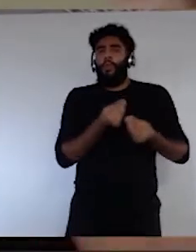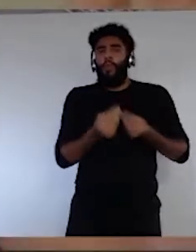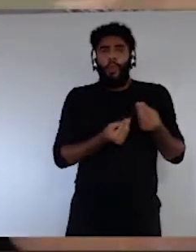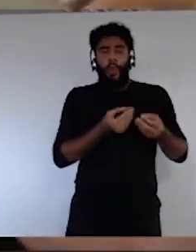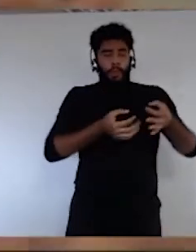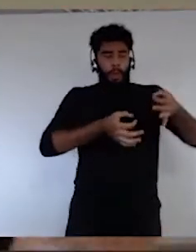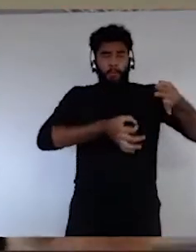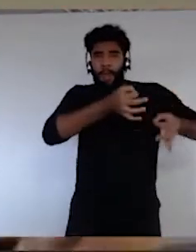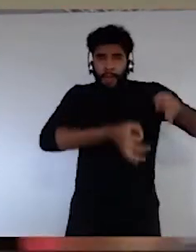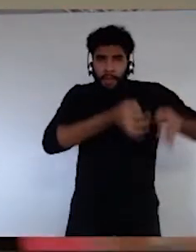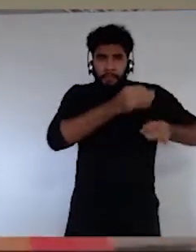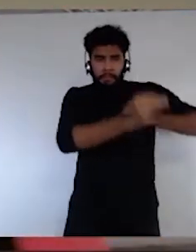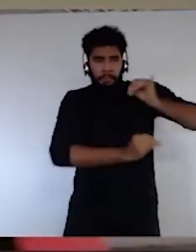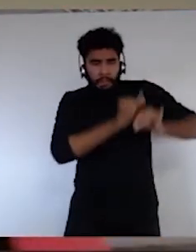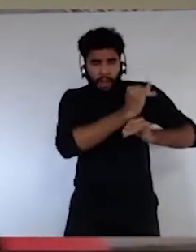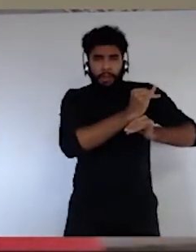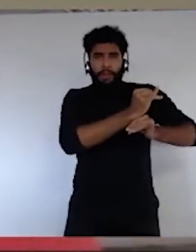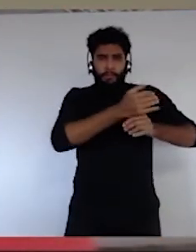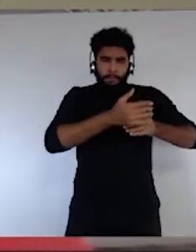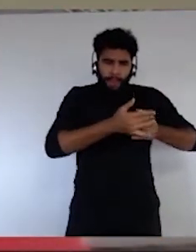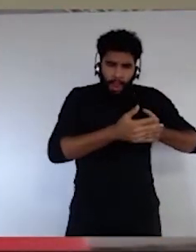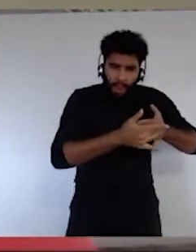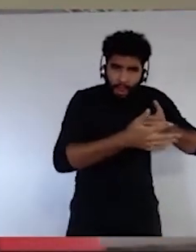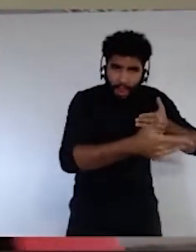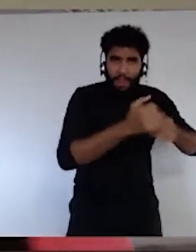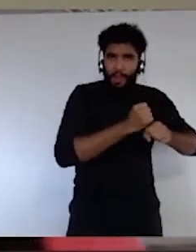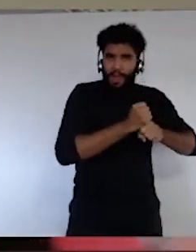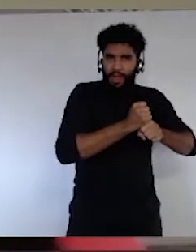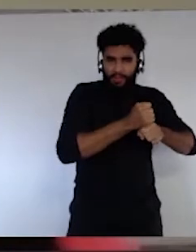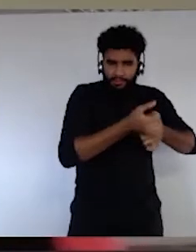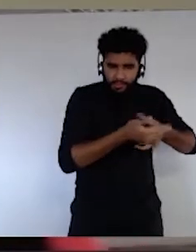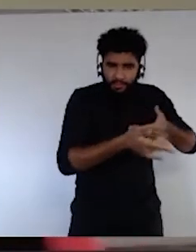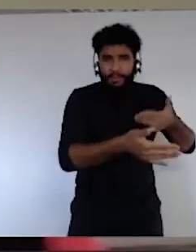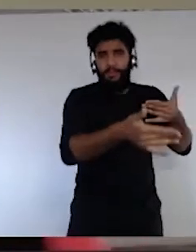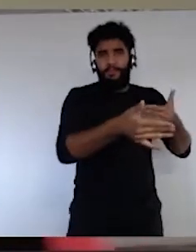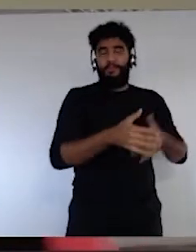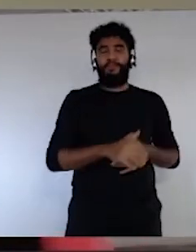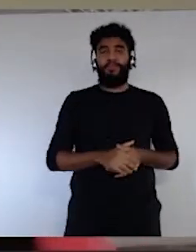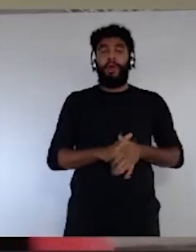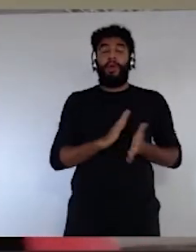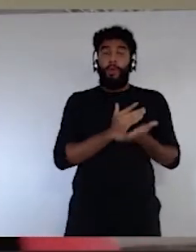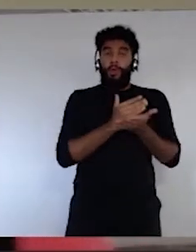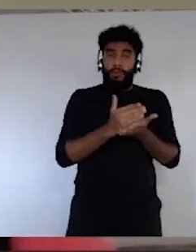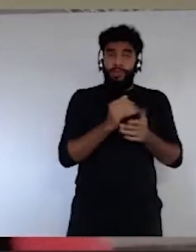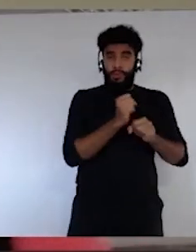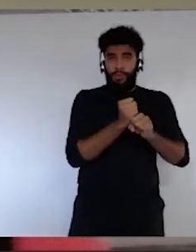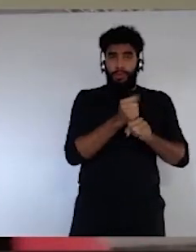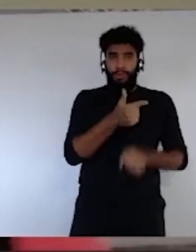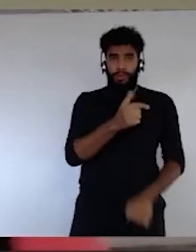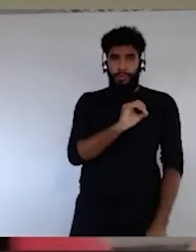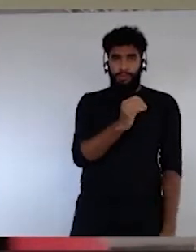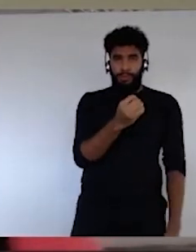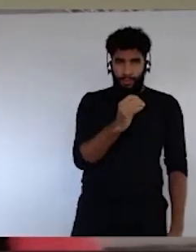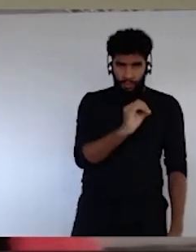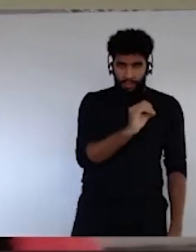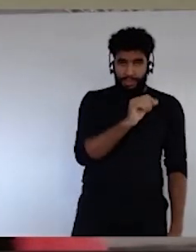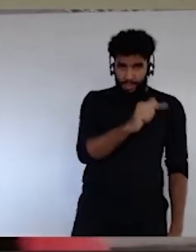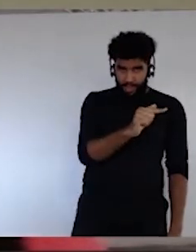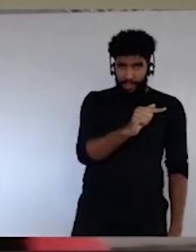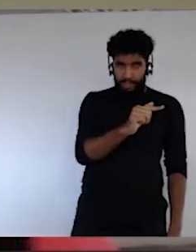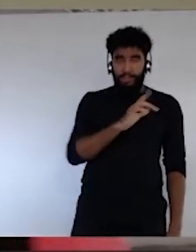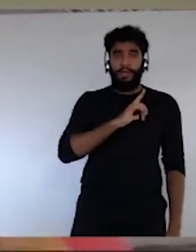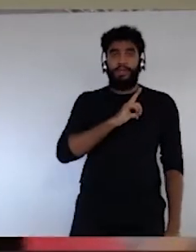se virtualizando ao longo dos últimos anos. Então, nós começamos em 2007 com o